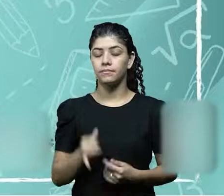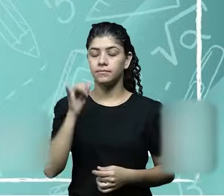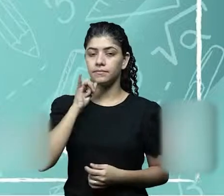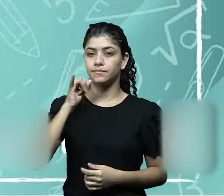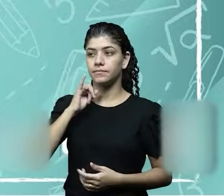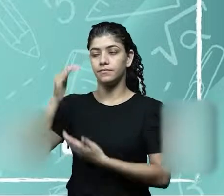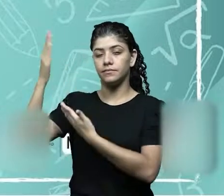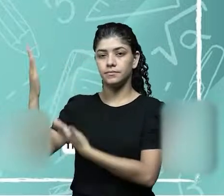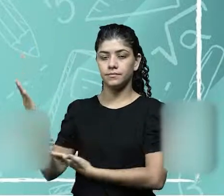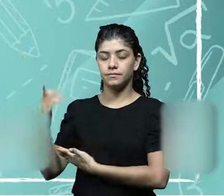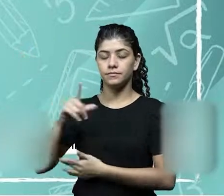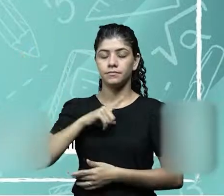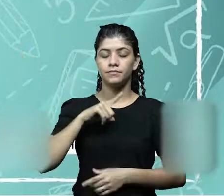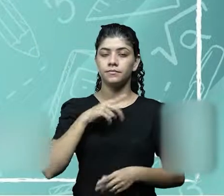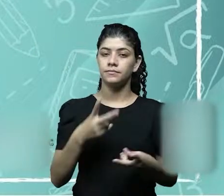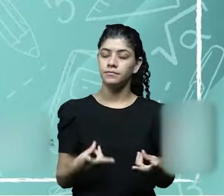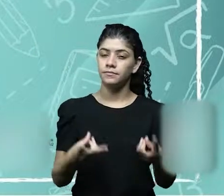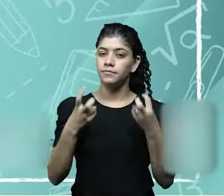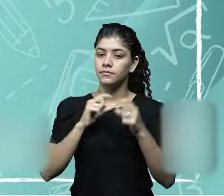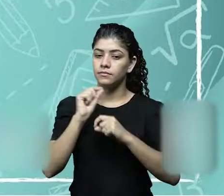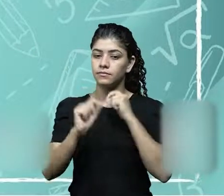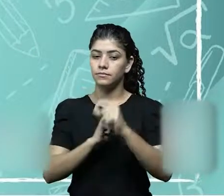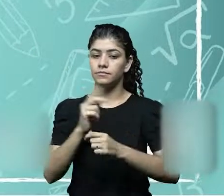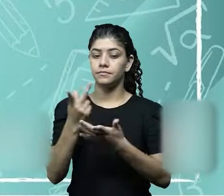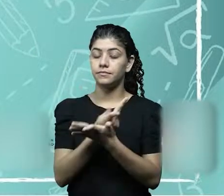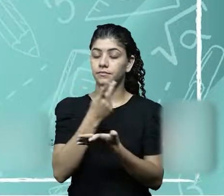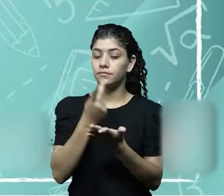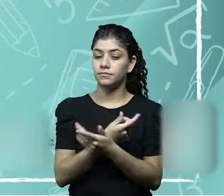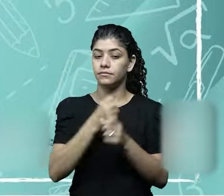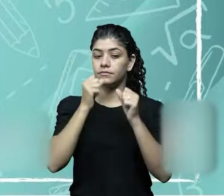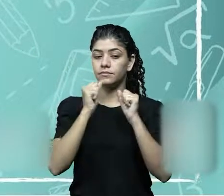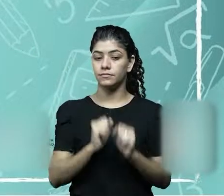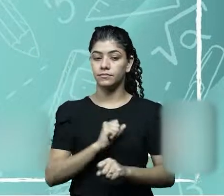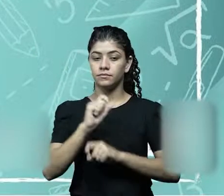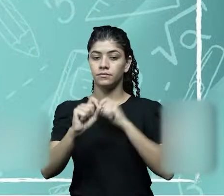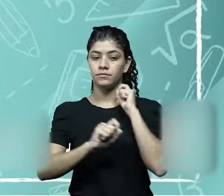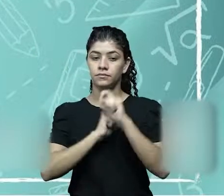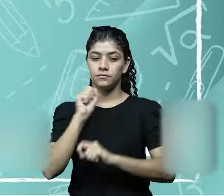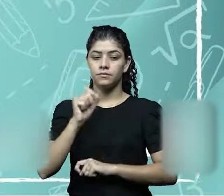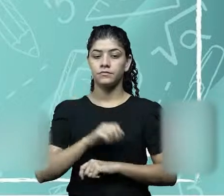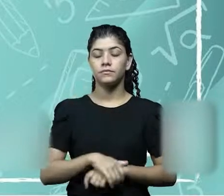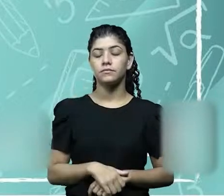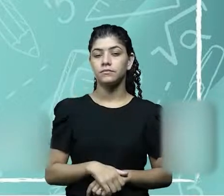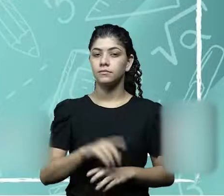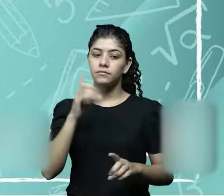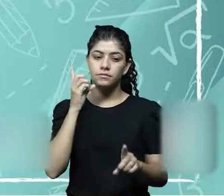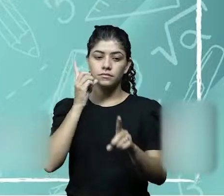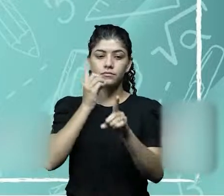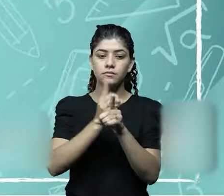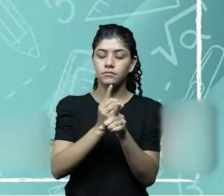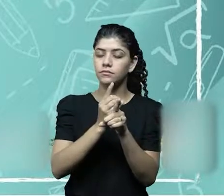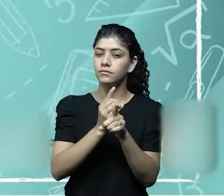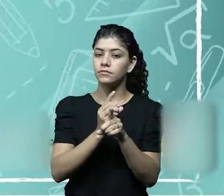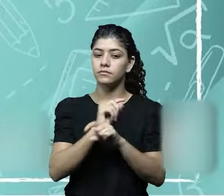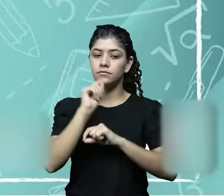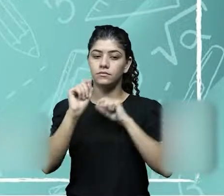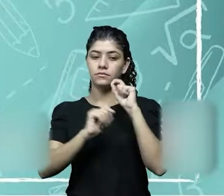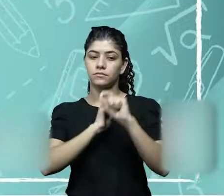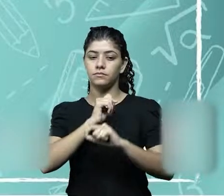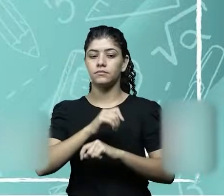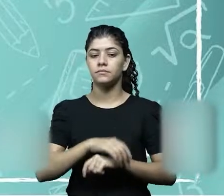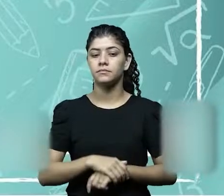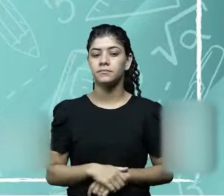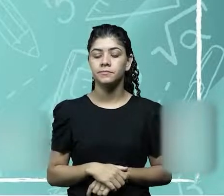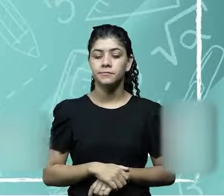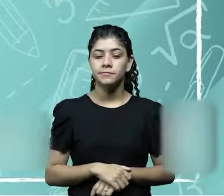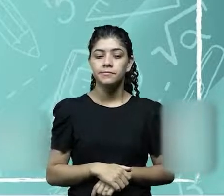Nesses exemplozinhos aqui, tá, você pode observar que o erro ele pode ser encontrado pela posição